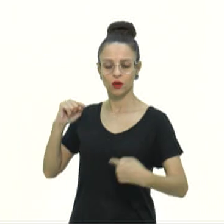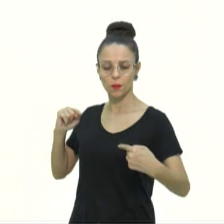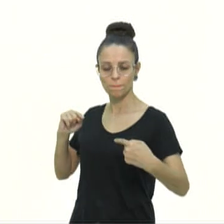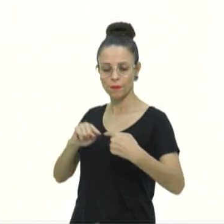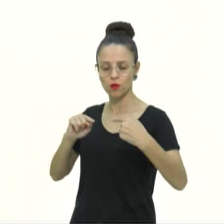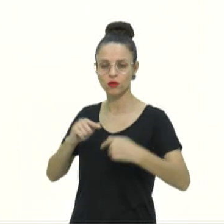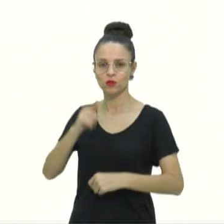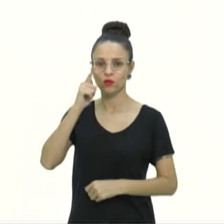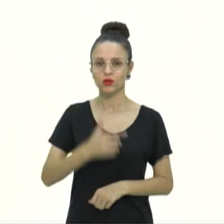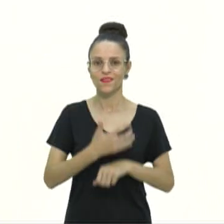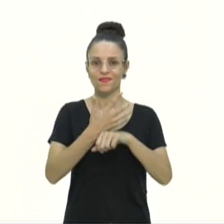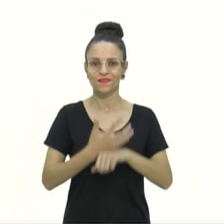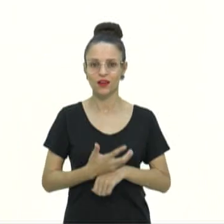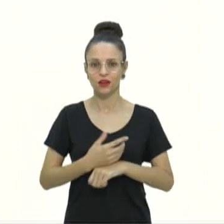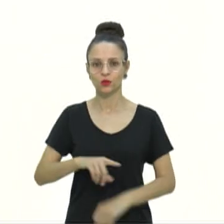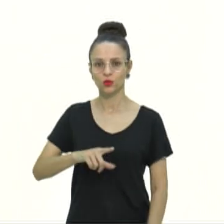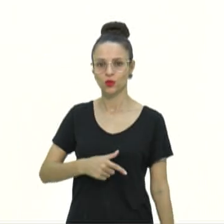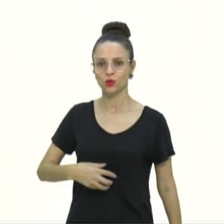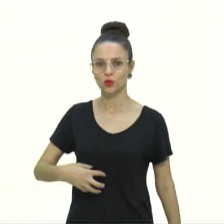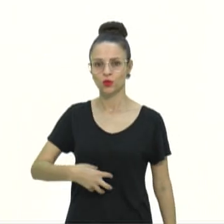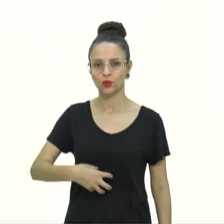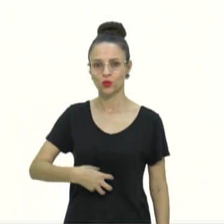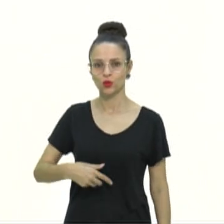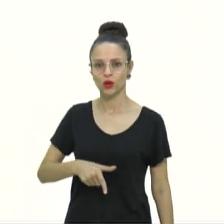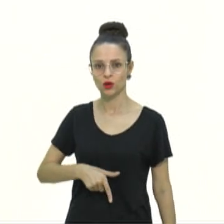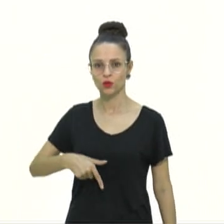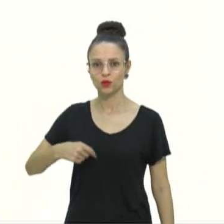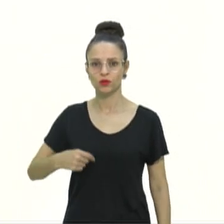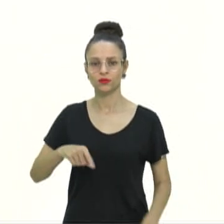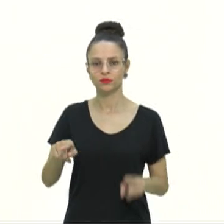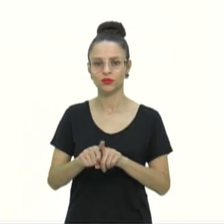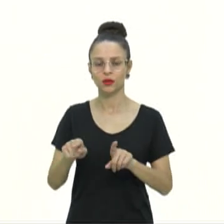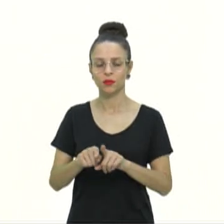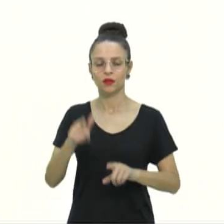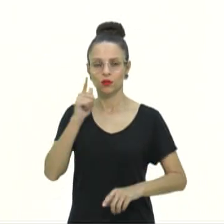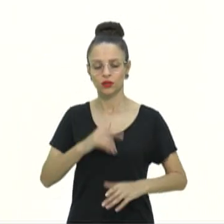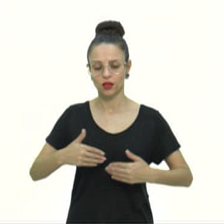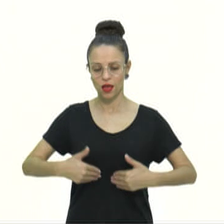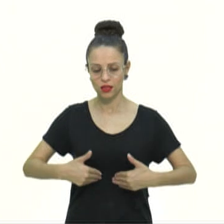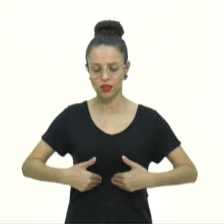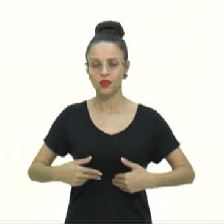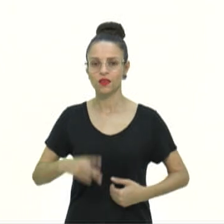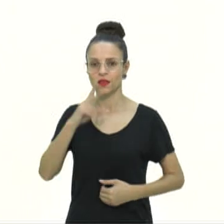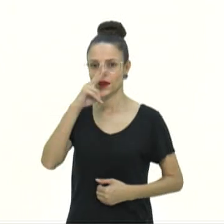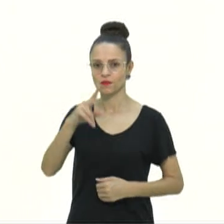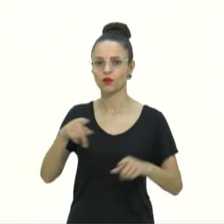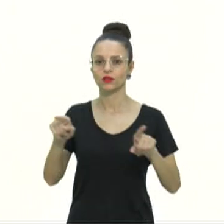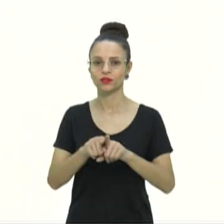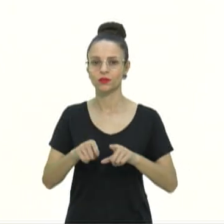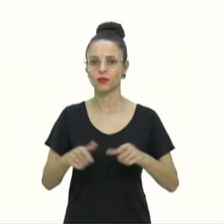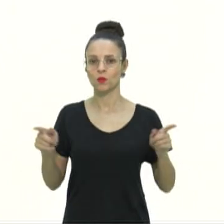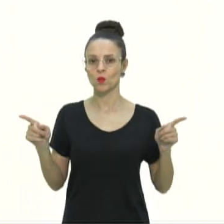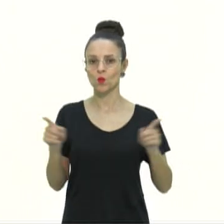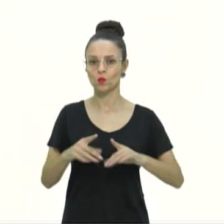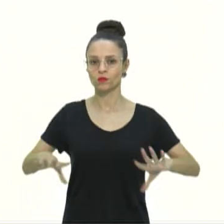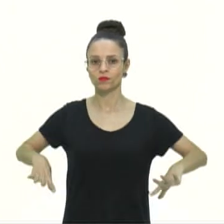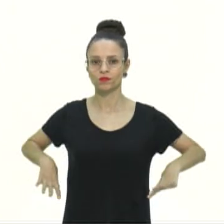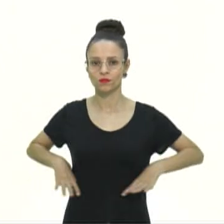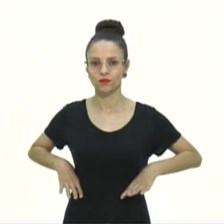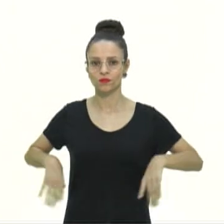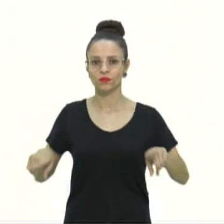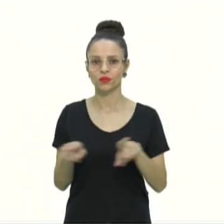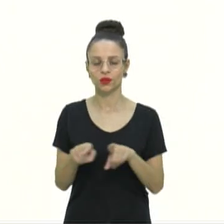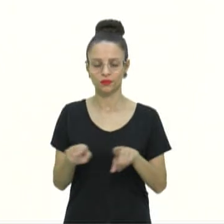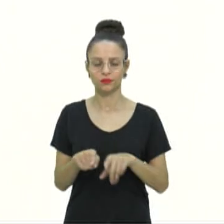o vácuo no estômago. Dessa forma, fortalece o transverso do abdômen e pode afinar a cintura. Então, outra maneira é